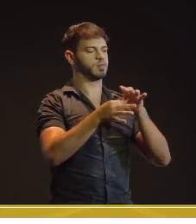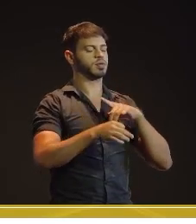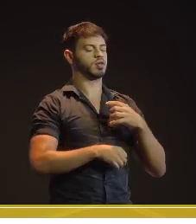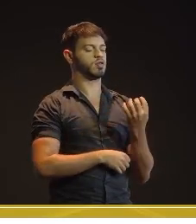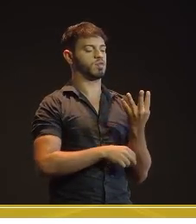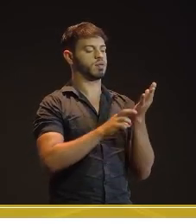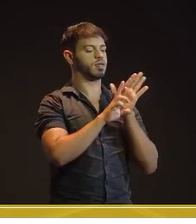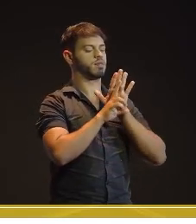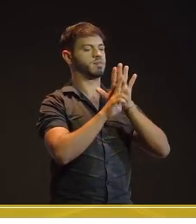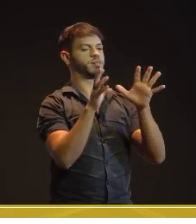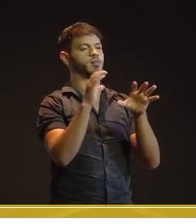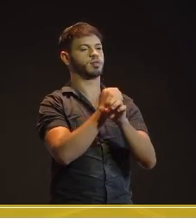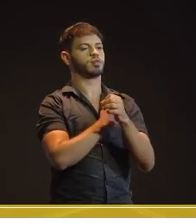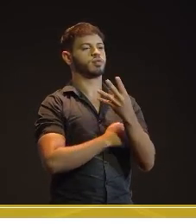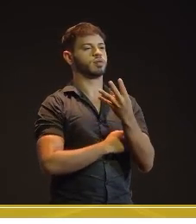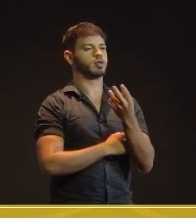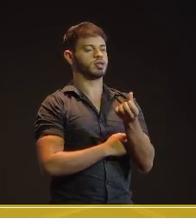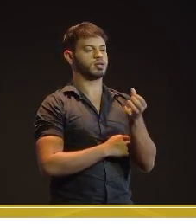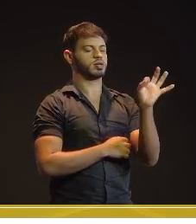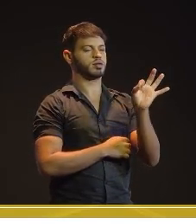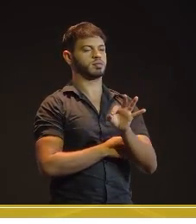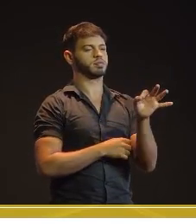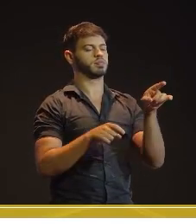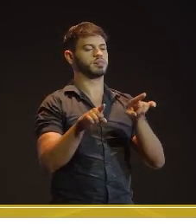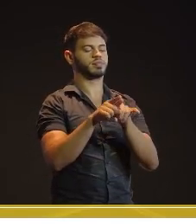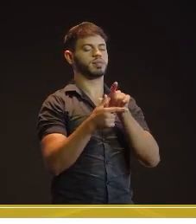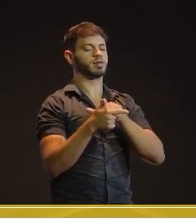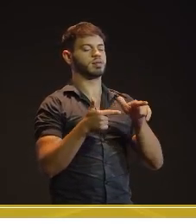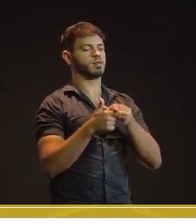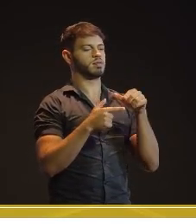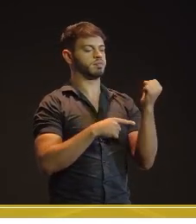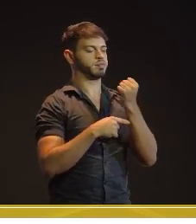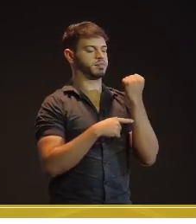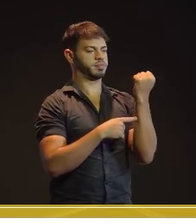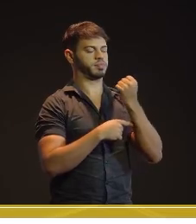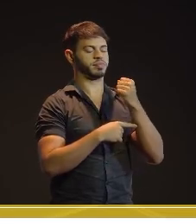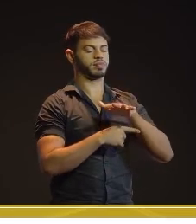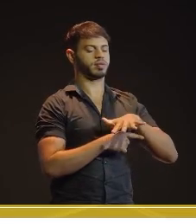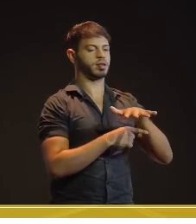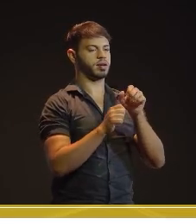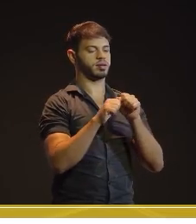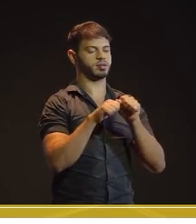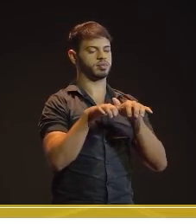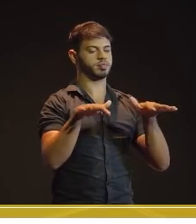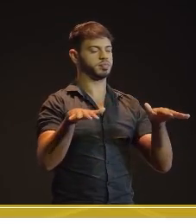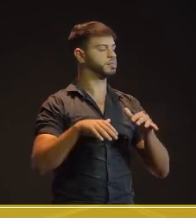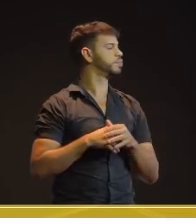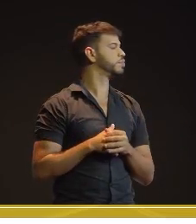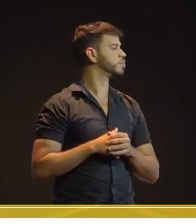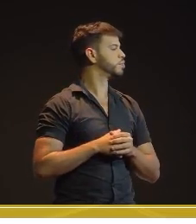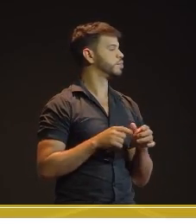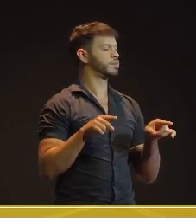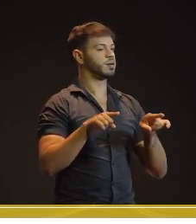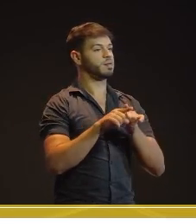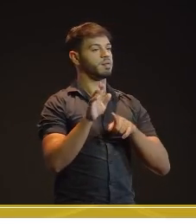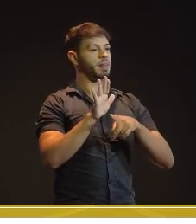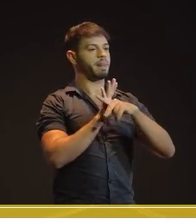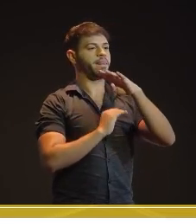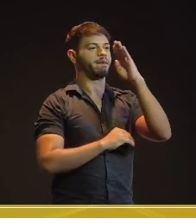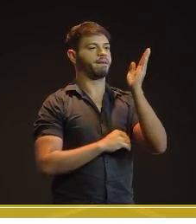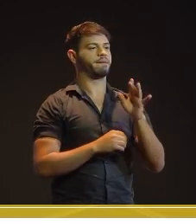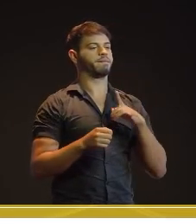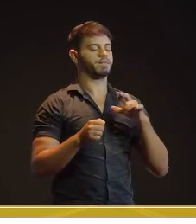representavam ali 46% dos problemas críticos na área de distribuição de corrente contínua. E no Brasil, eu tenho feito